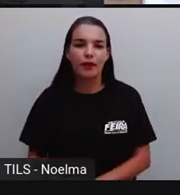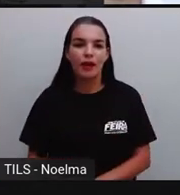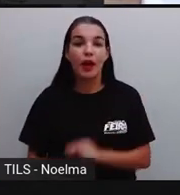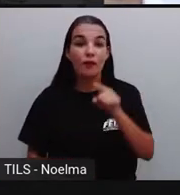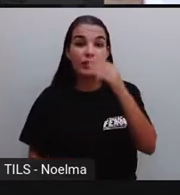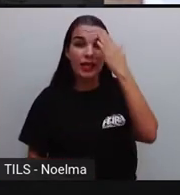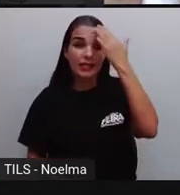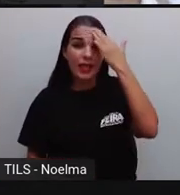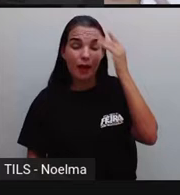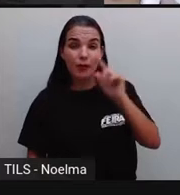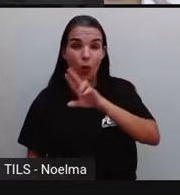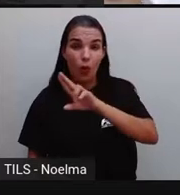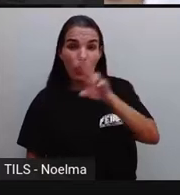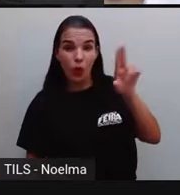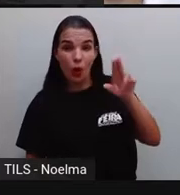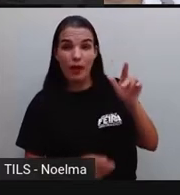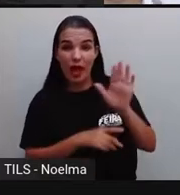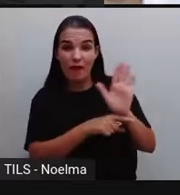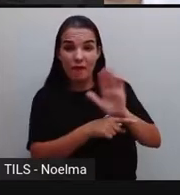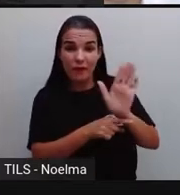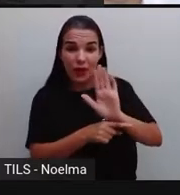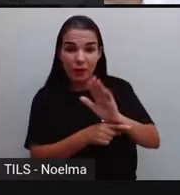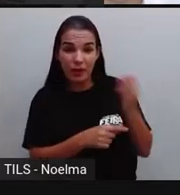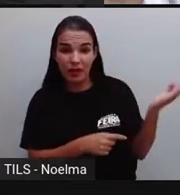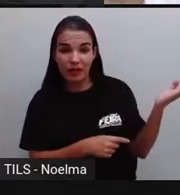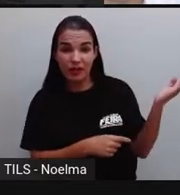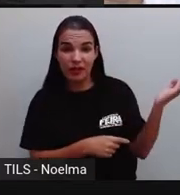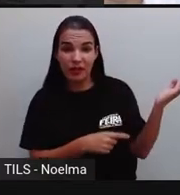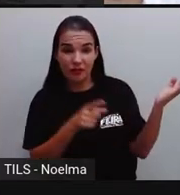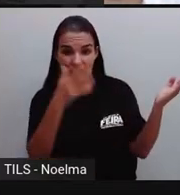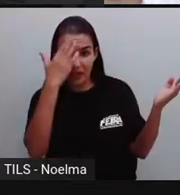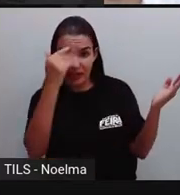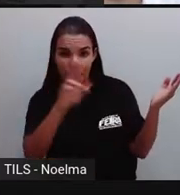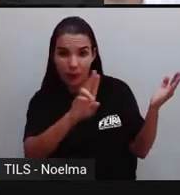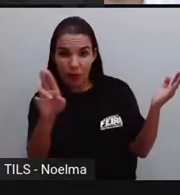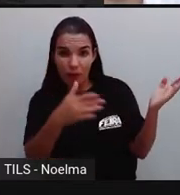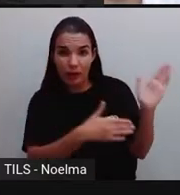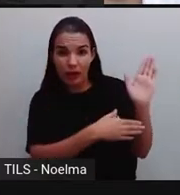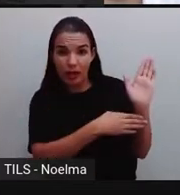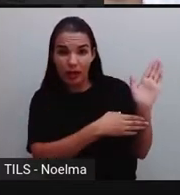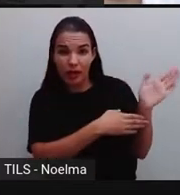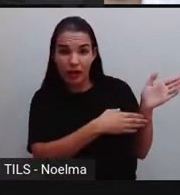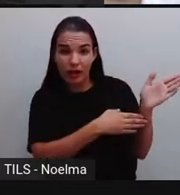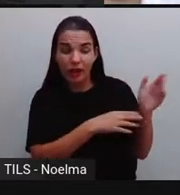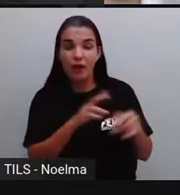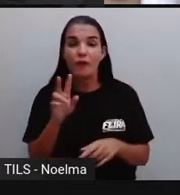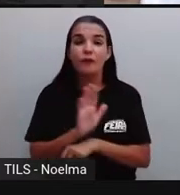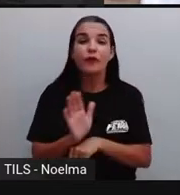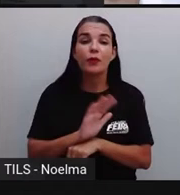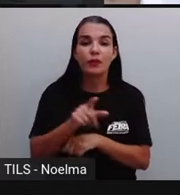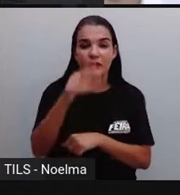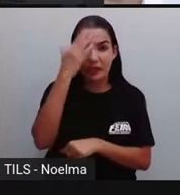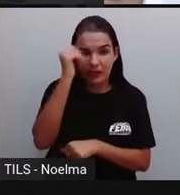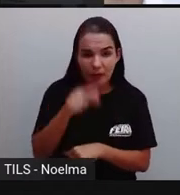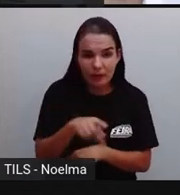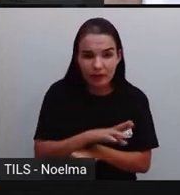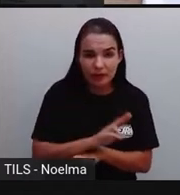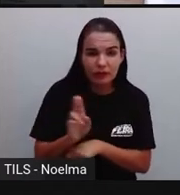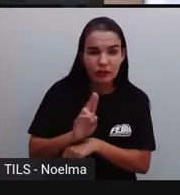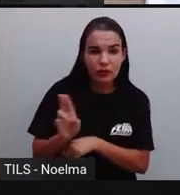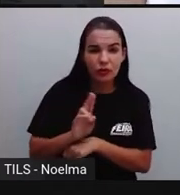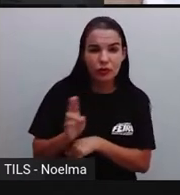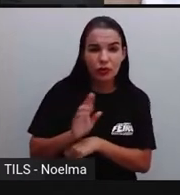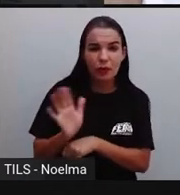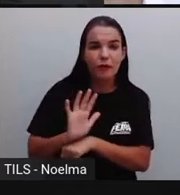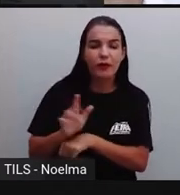Olha lá, vocês sabem o nome desse filme que está passando aí, né? O trechinho que está passando aí.